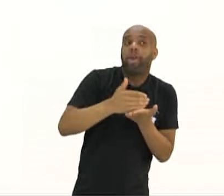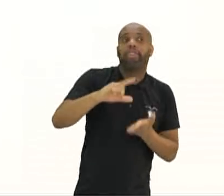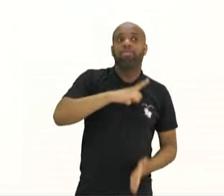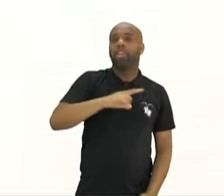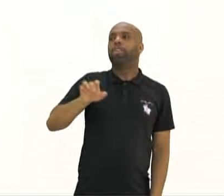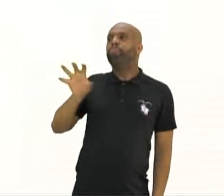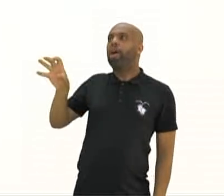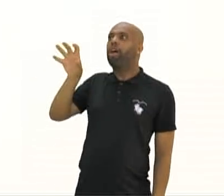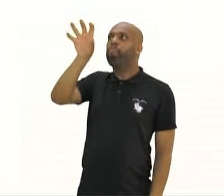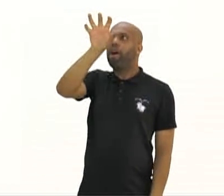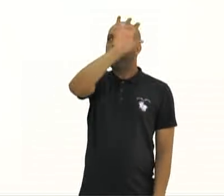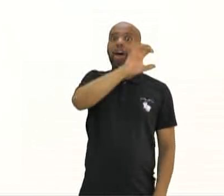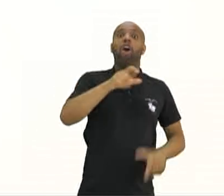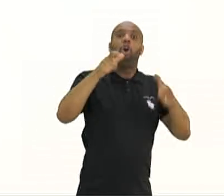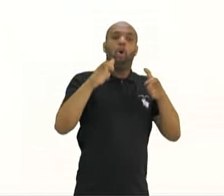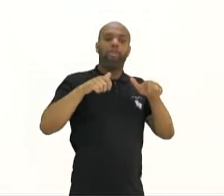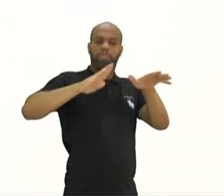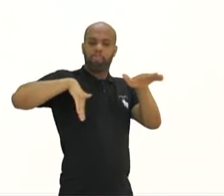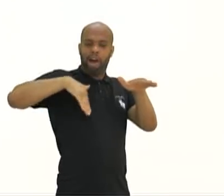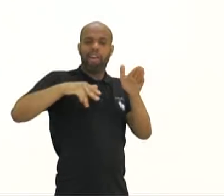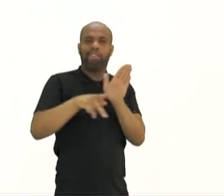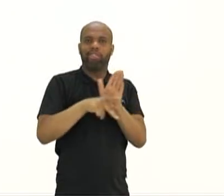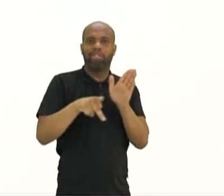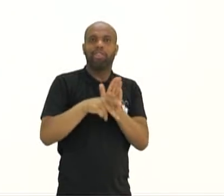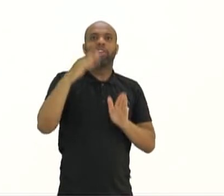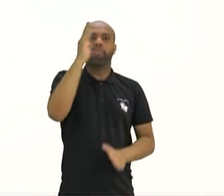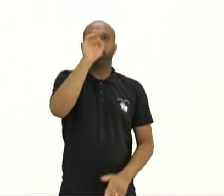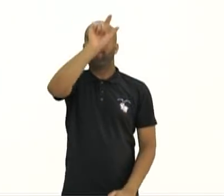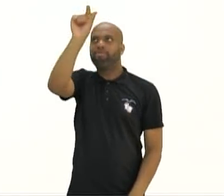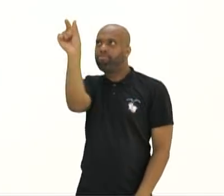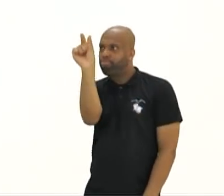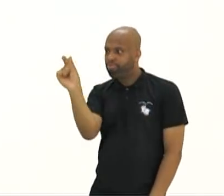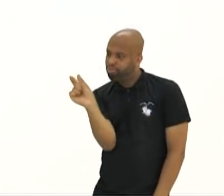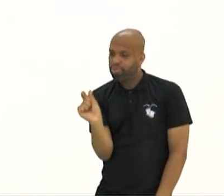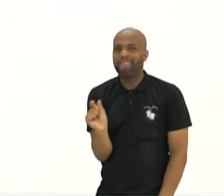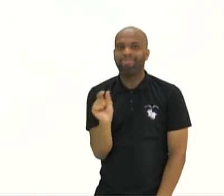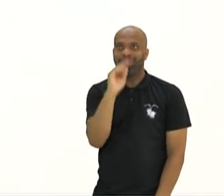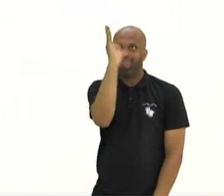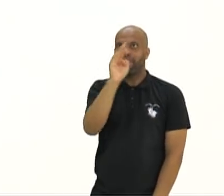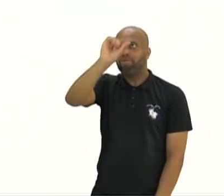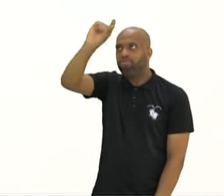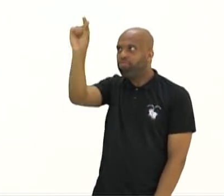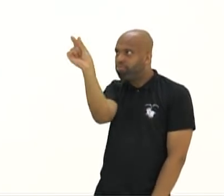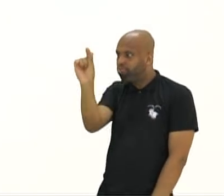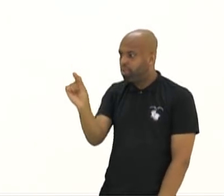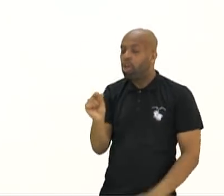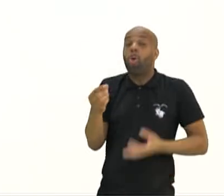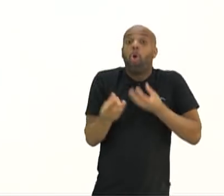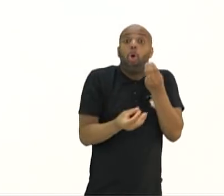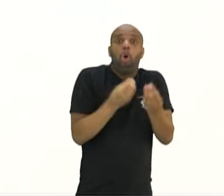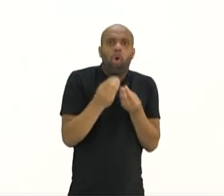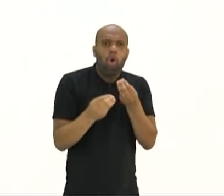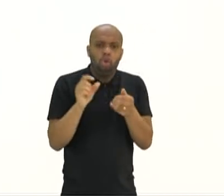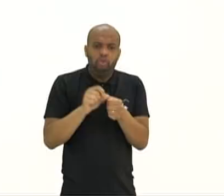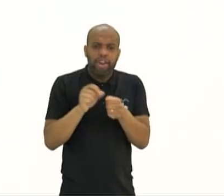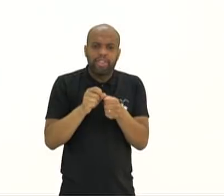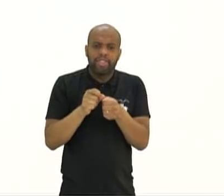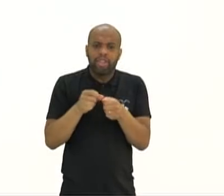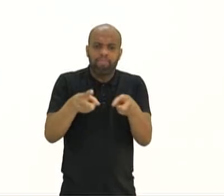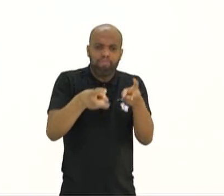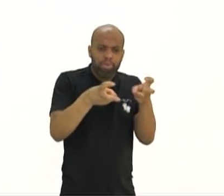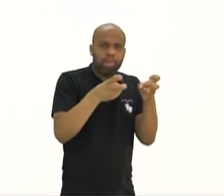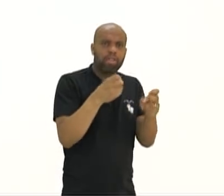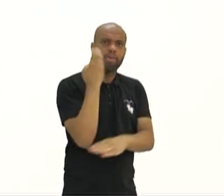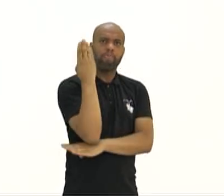vários pontos do litoral brasileiro essas feitorias. E como que era feito a retirada do pau-brasil? Era feito